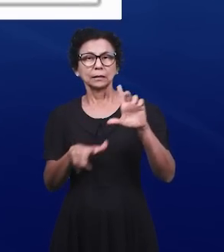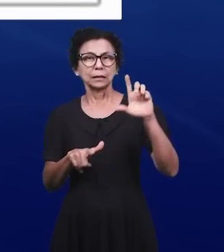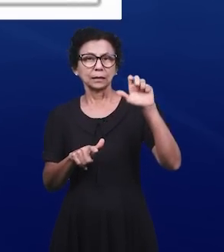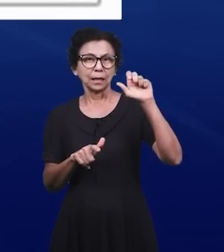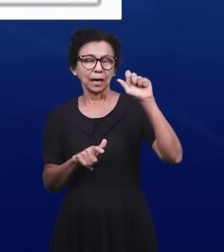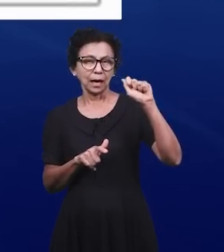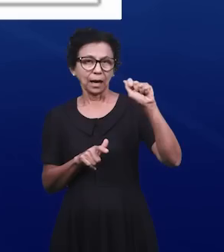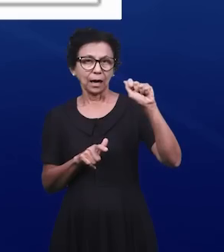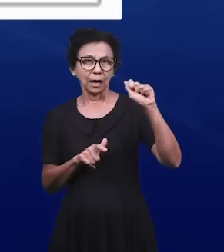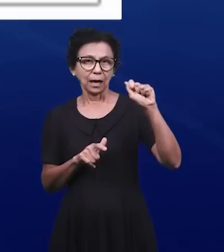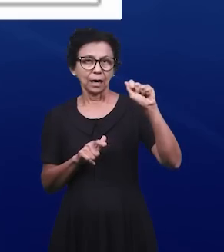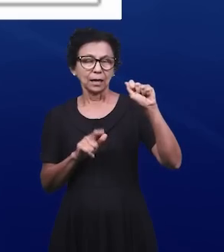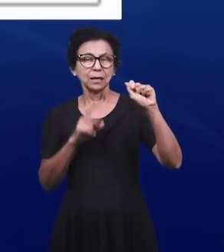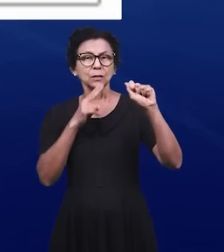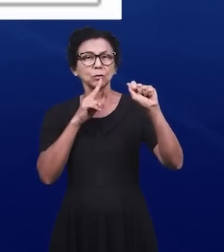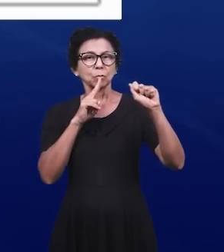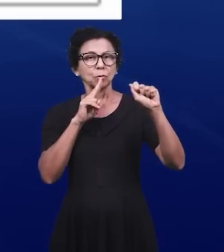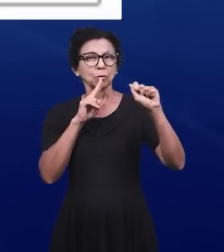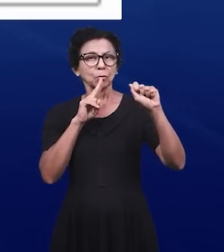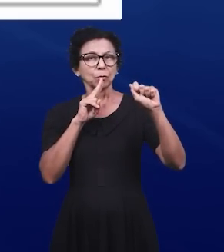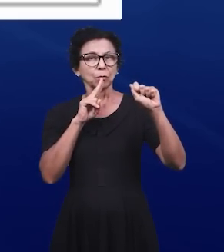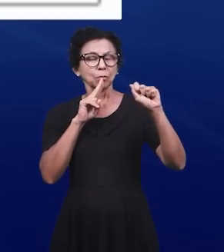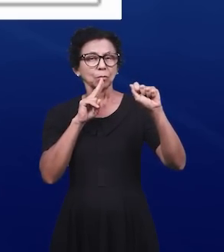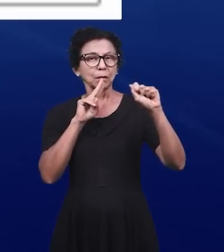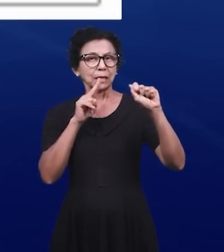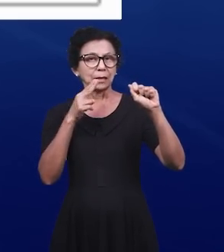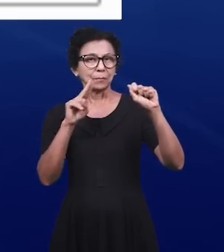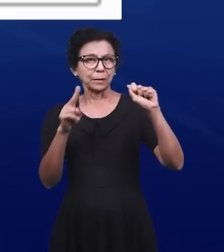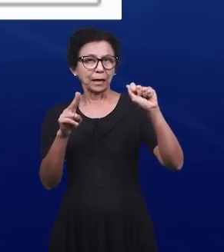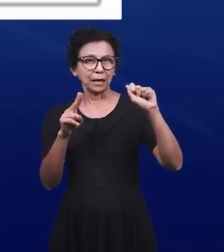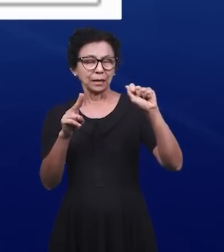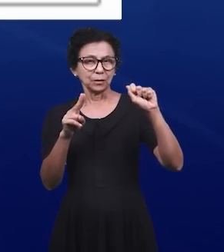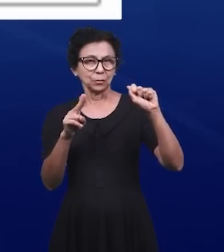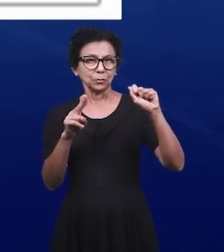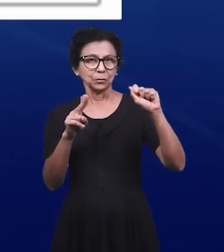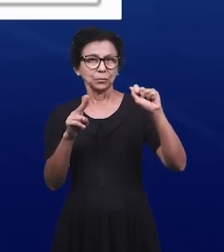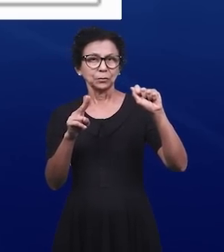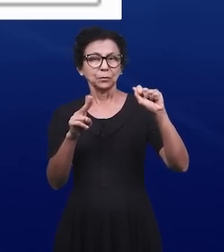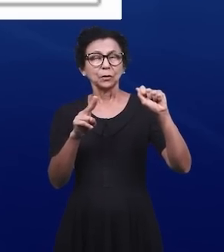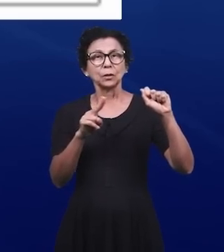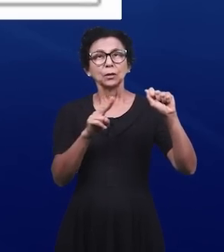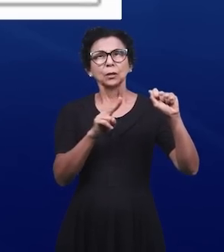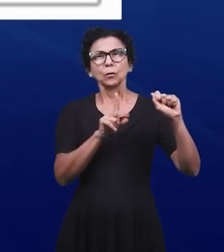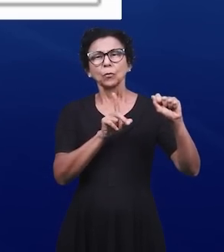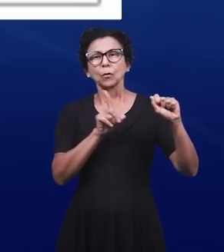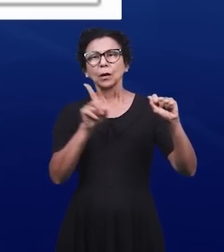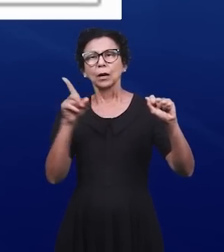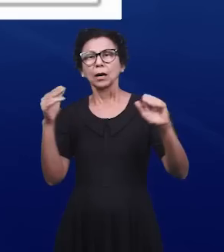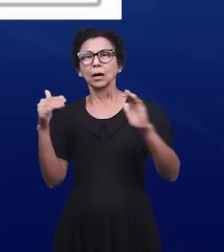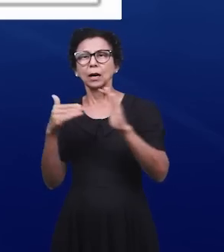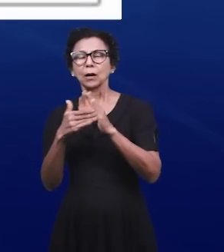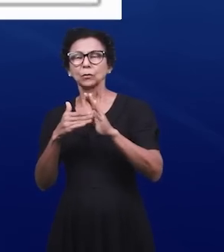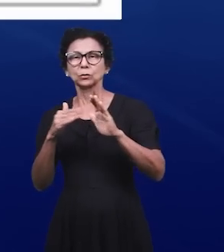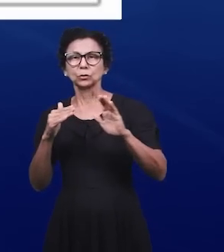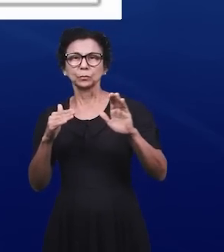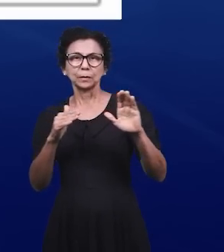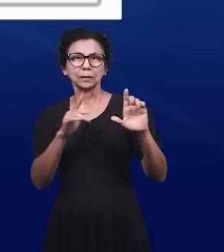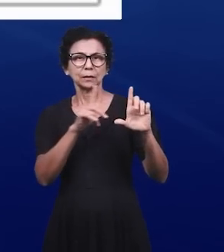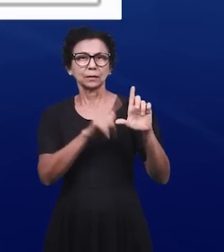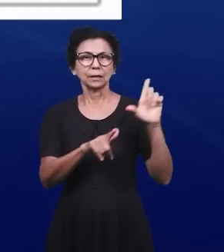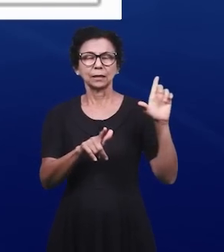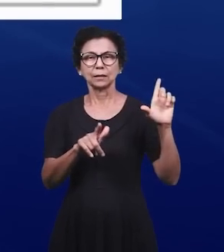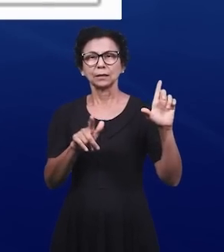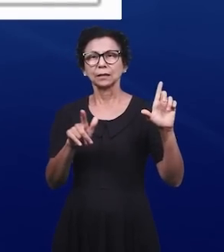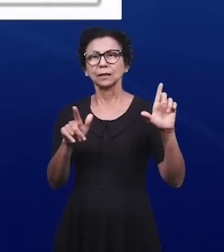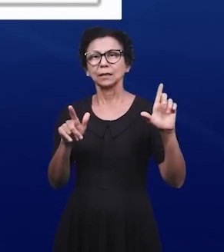que é o Aleph, né? E o T é o Tav, que é a última letra, ou seja, faz uma substituição da primeira pela última